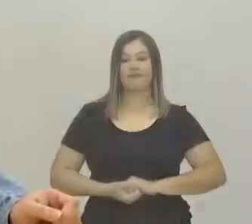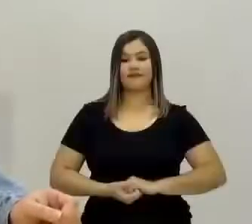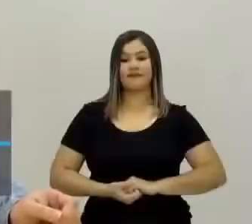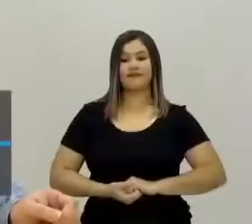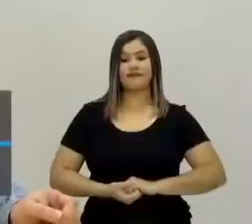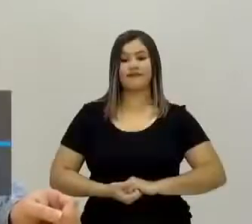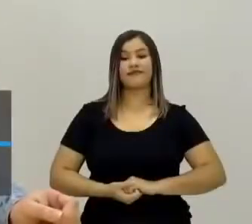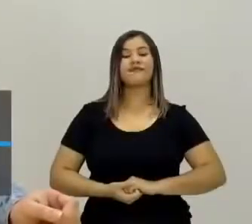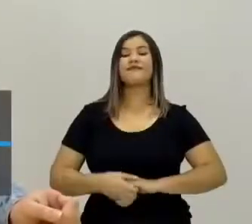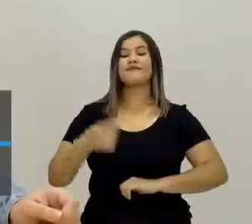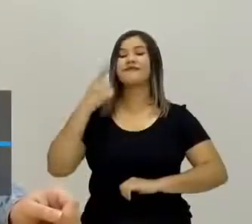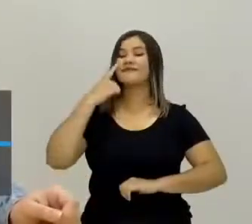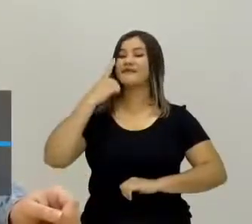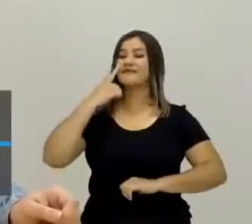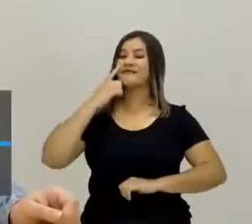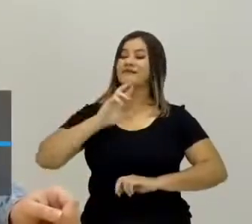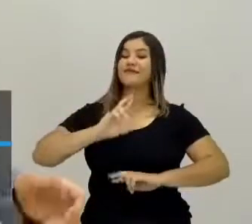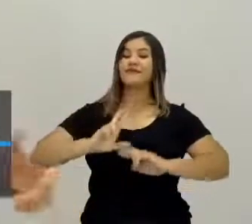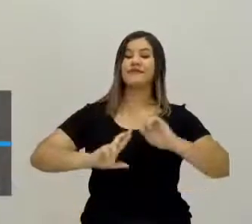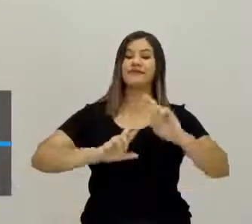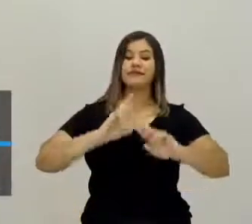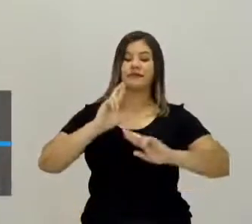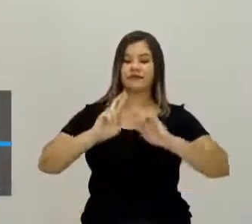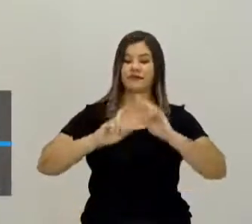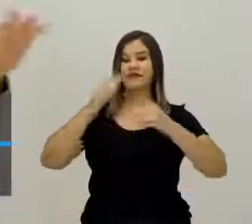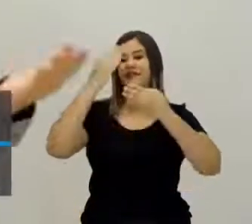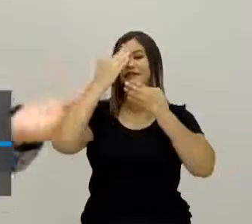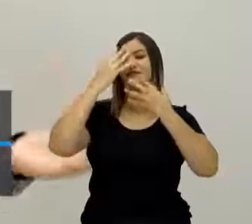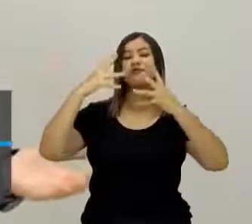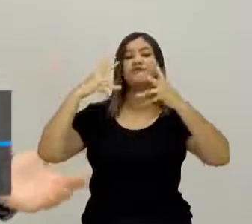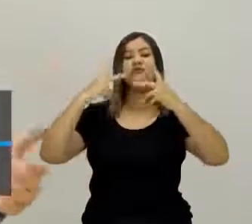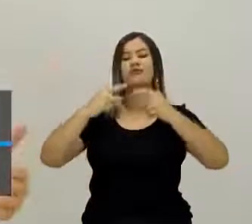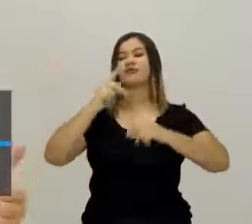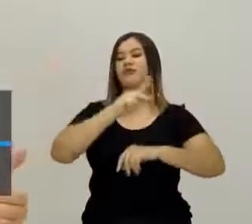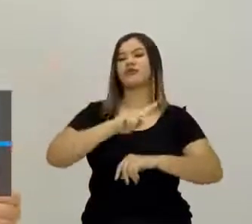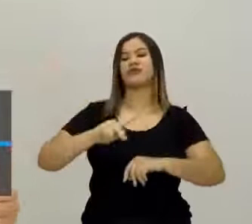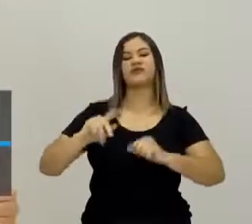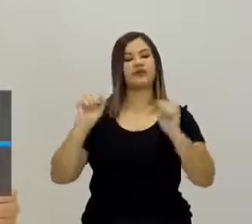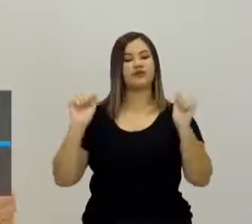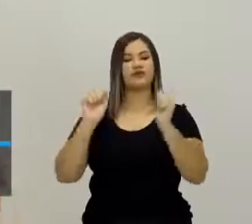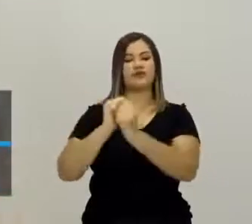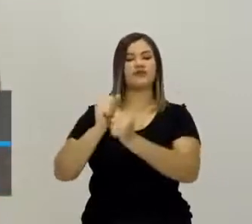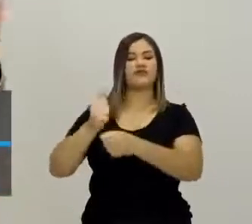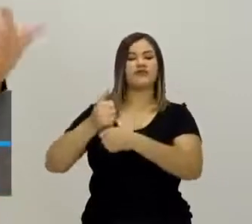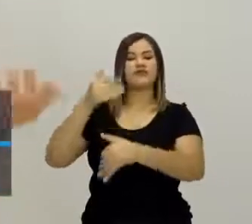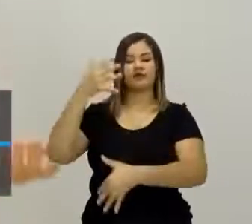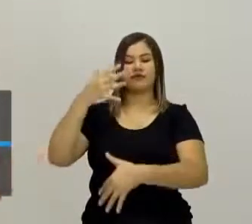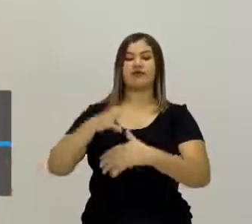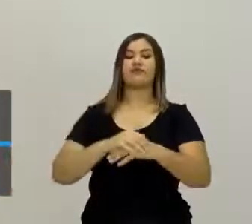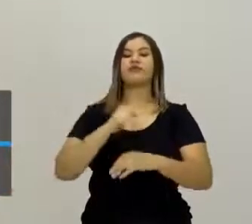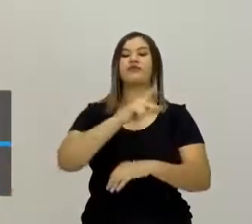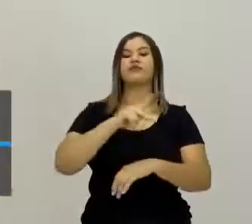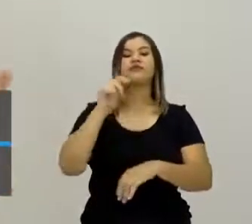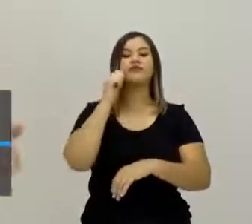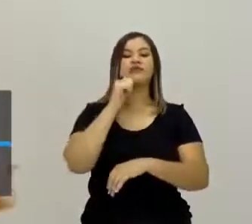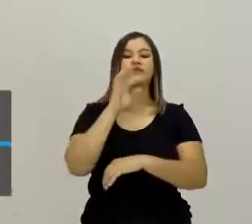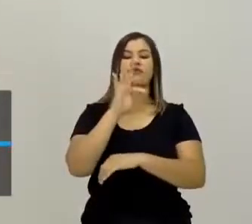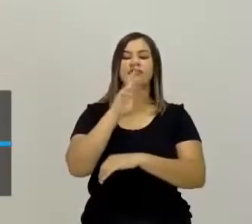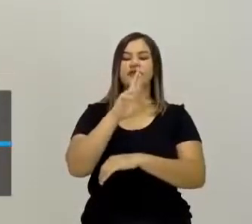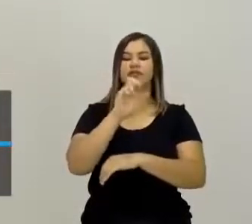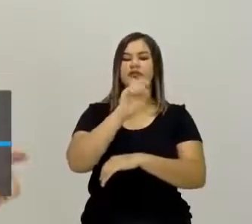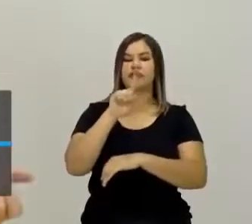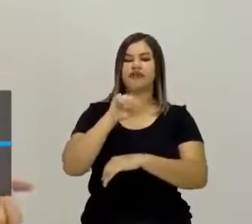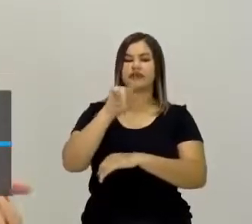Vamos lá, antes de lermos as respostas aí, agradecemos a todos os professores que estão conosco aqui, professora Terezinha,